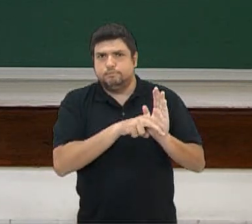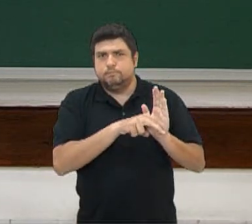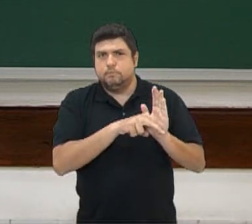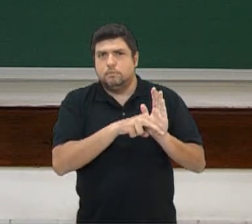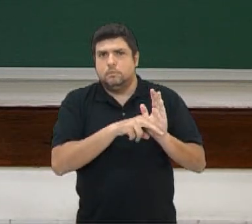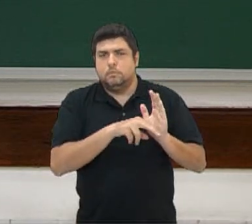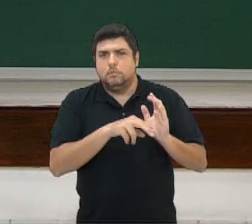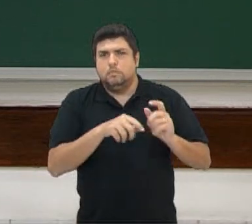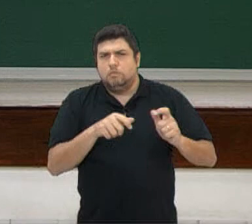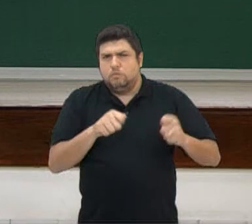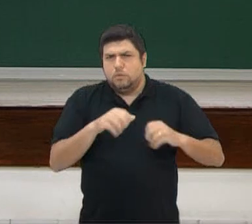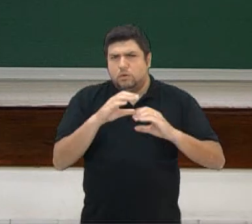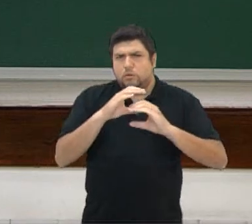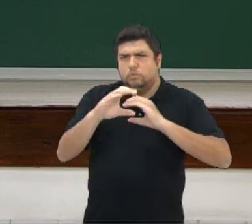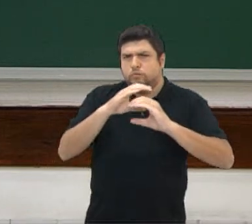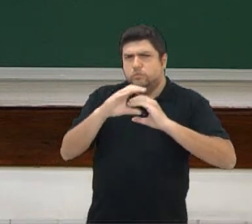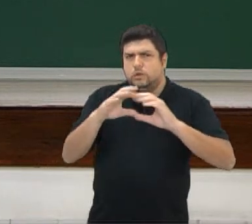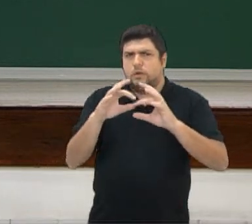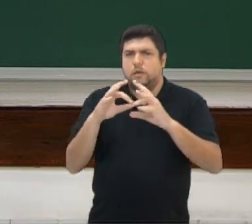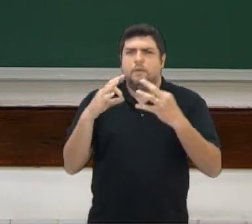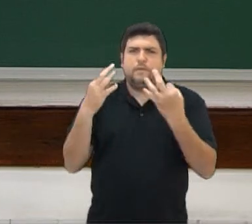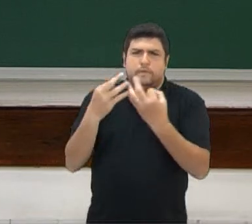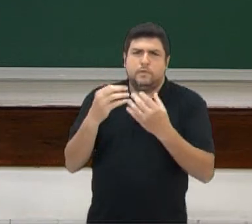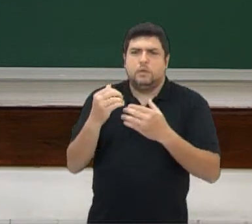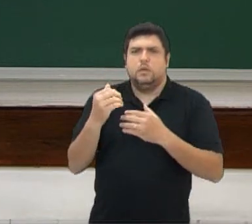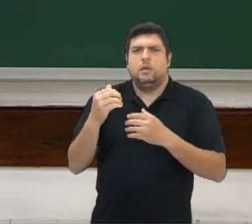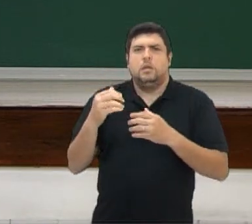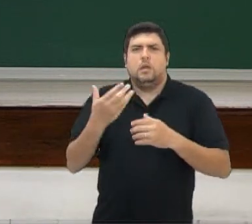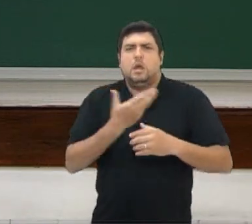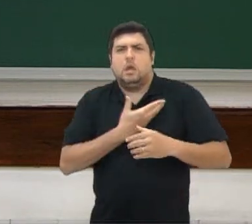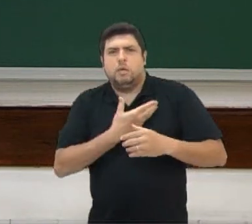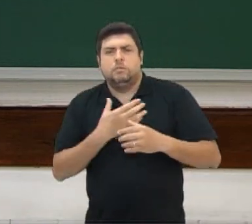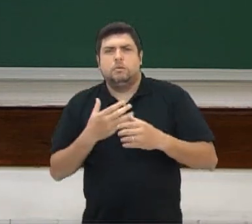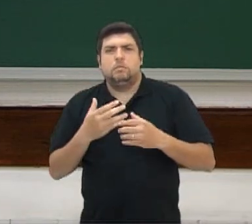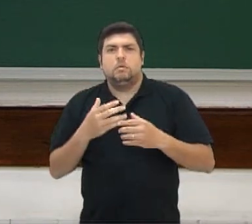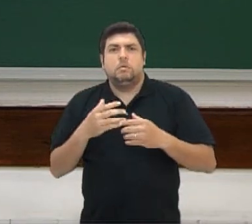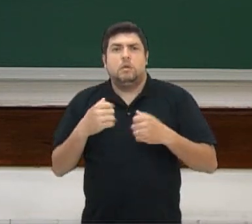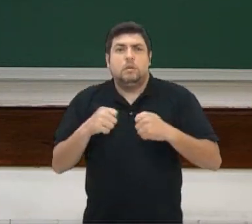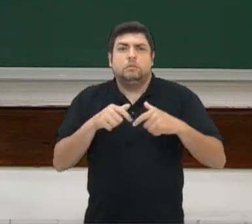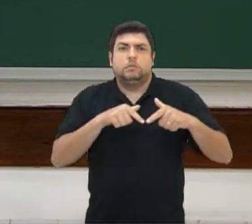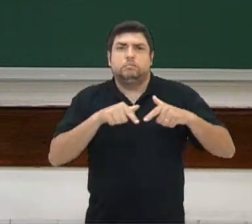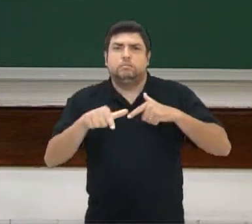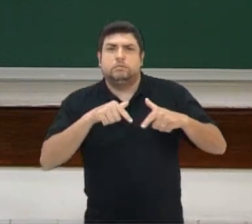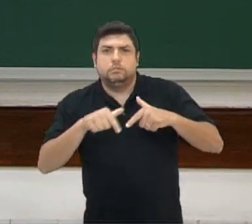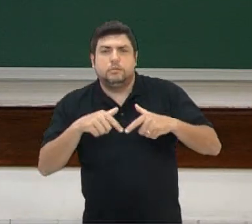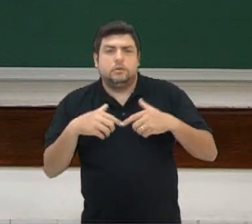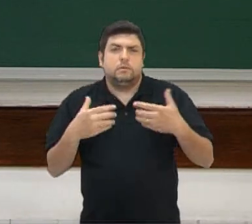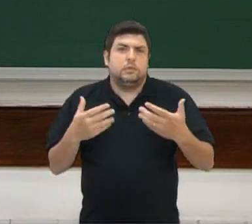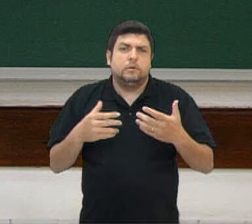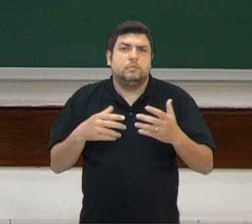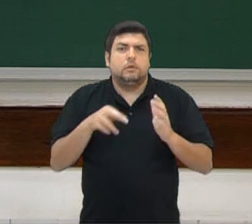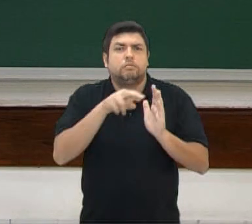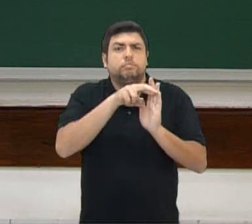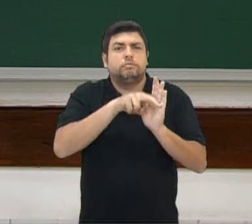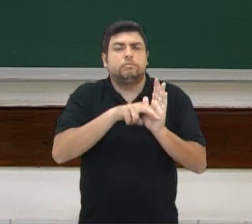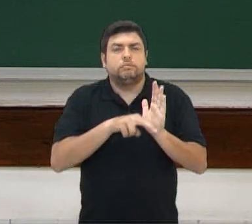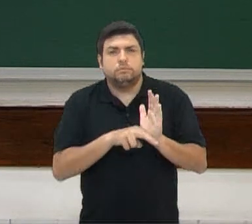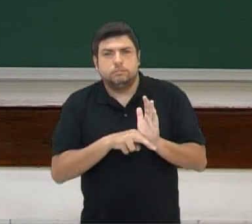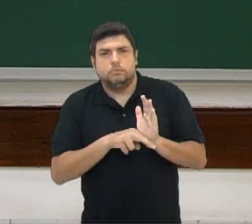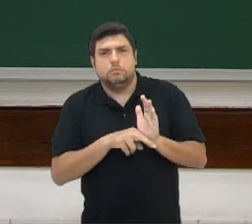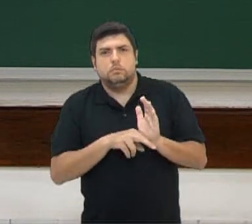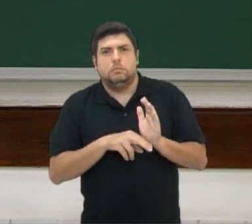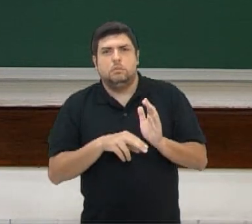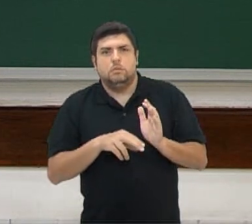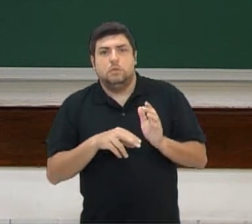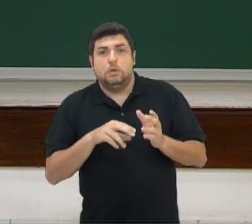de comunicação, fala com a família, a pessoa se alimenta, a pessoa tem amigos, a pessoa tem lazer, a pessoa tem que trabalhar, ela tem que cumprir. Então, tem ali dentro,